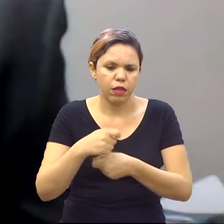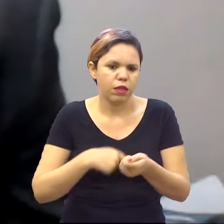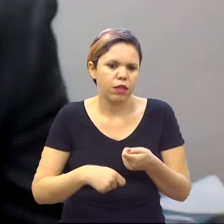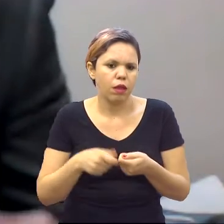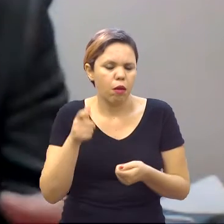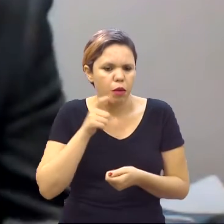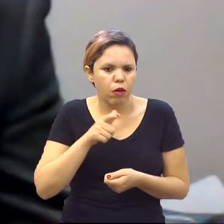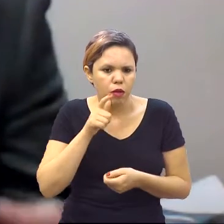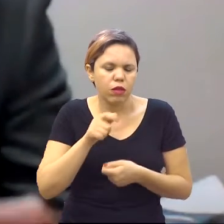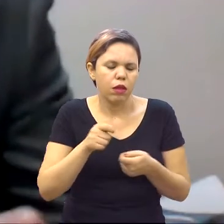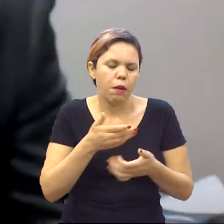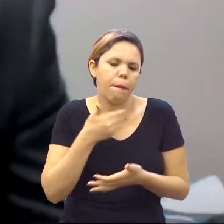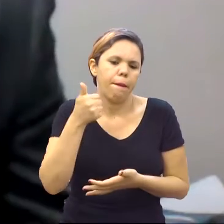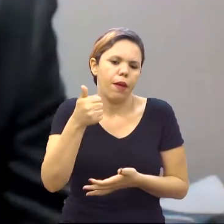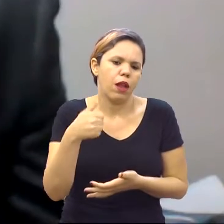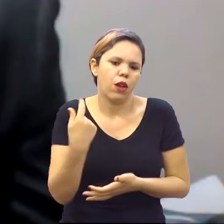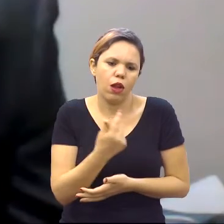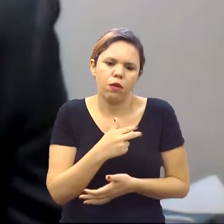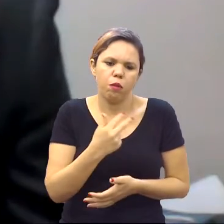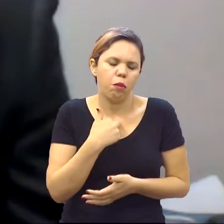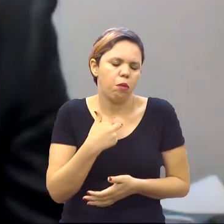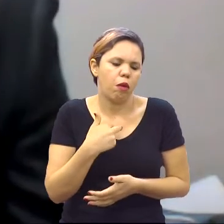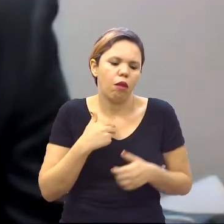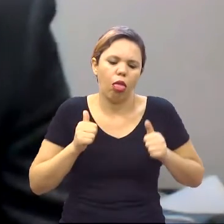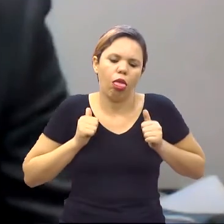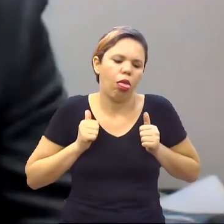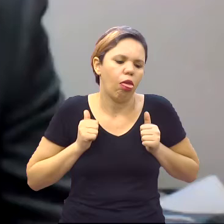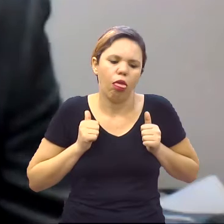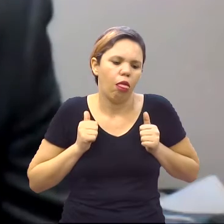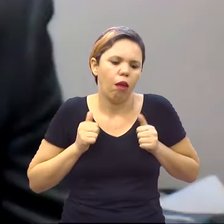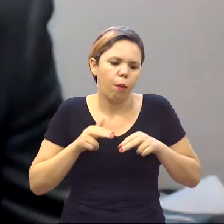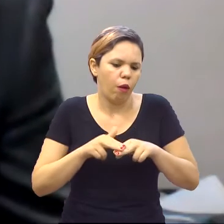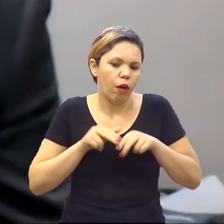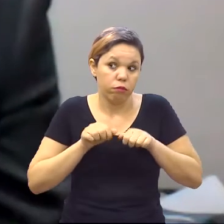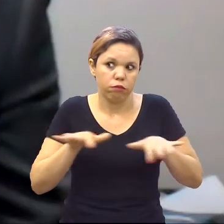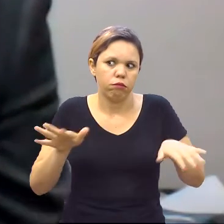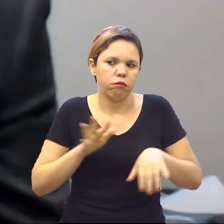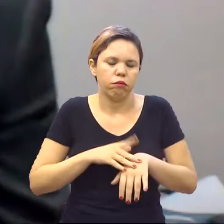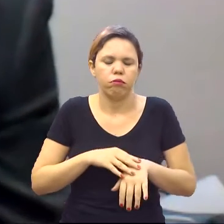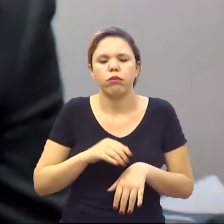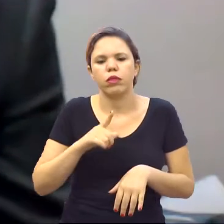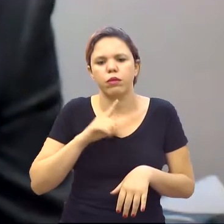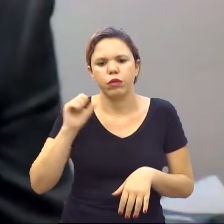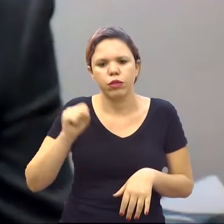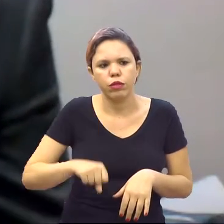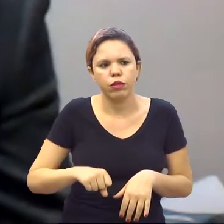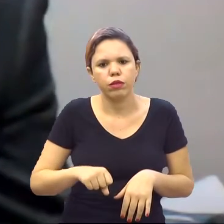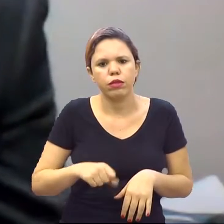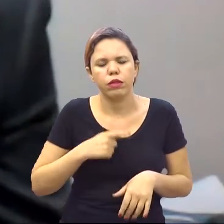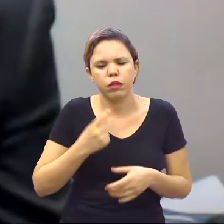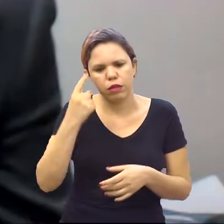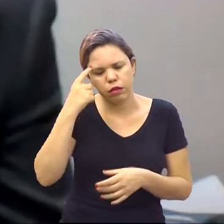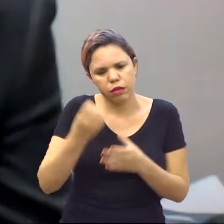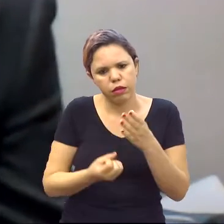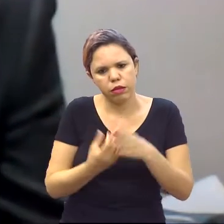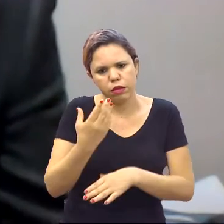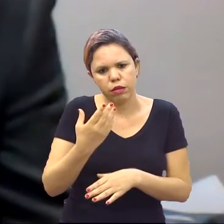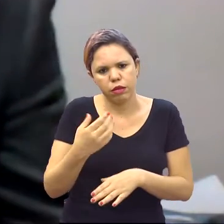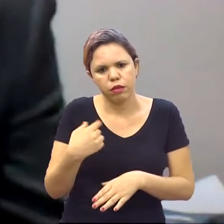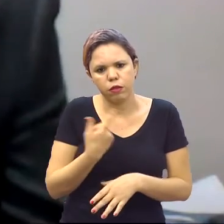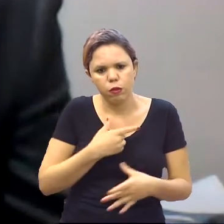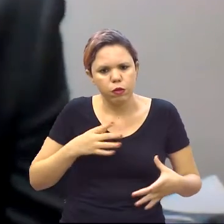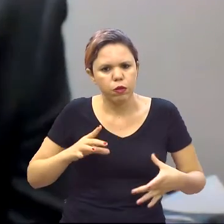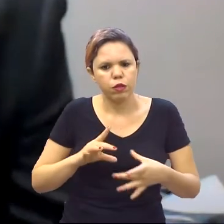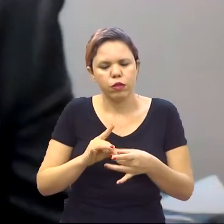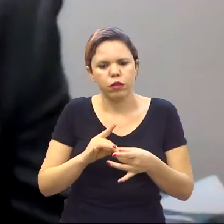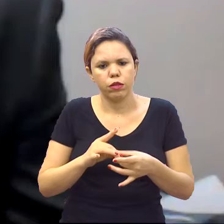administração. Então, nós não podemos ficar acanhados frente à pandemia. Nós temos, sim, que ser criativos,